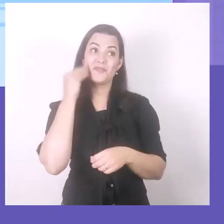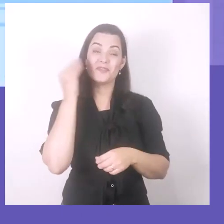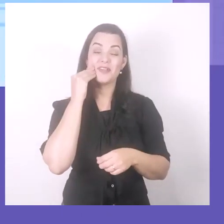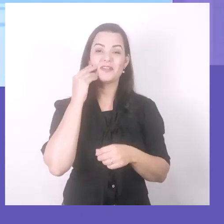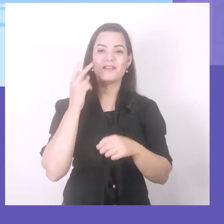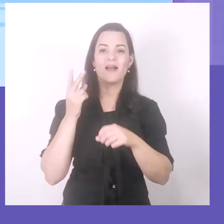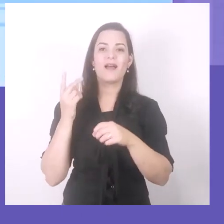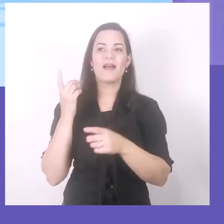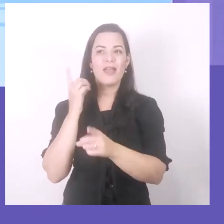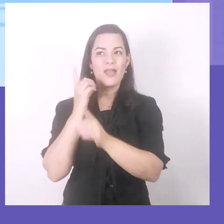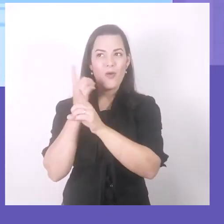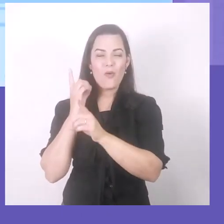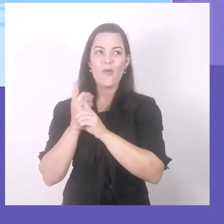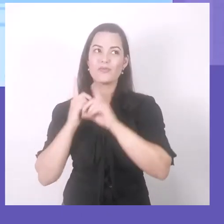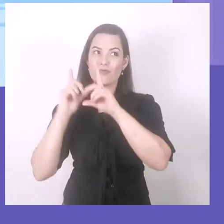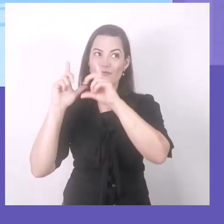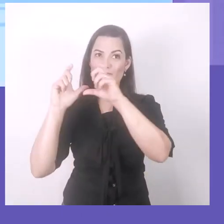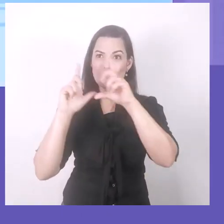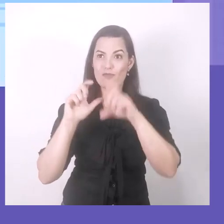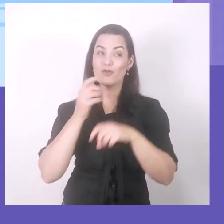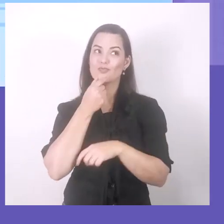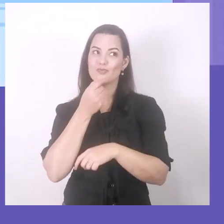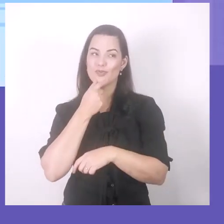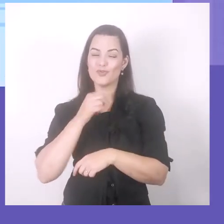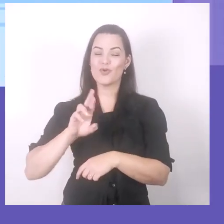Romano. Ele tomou